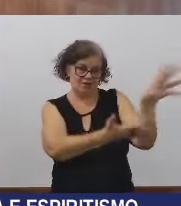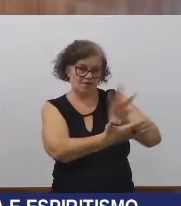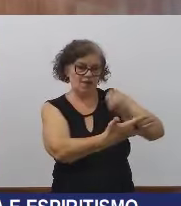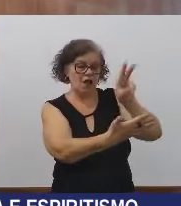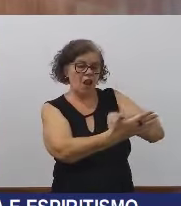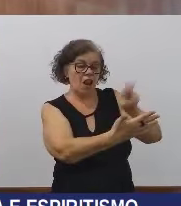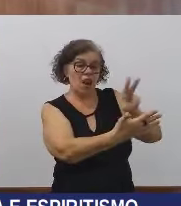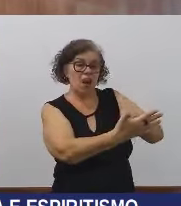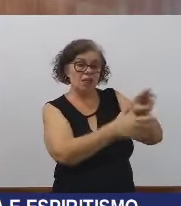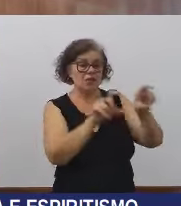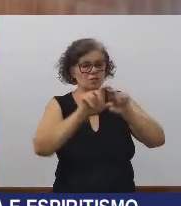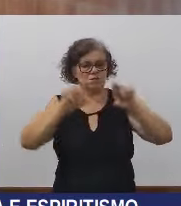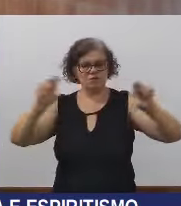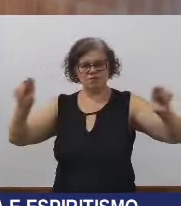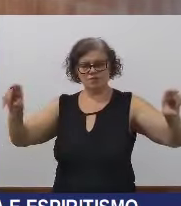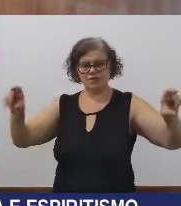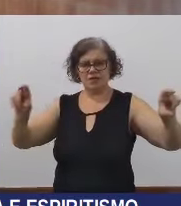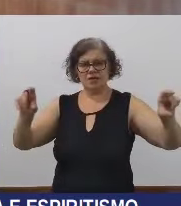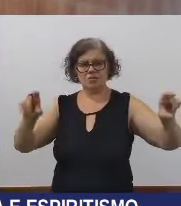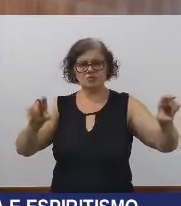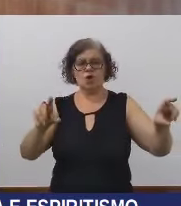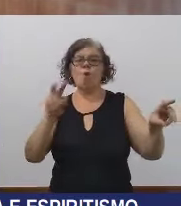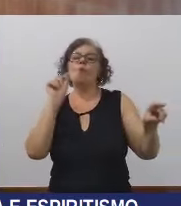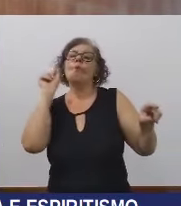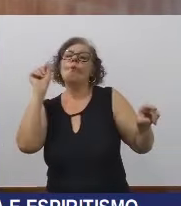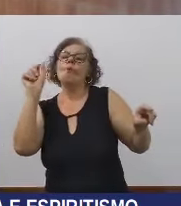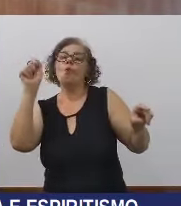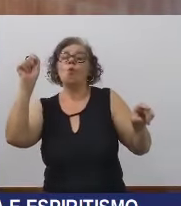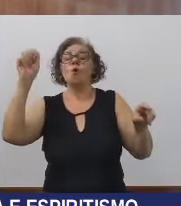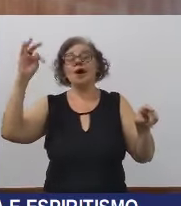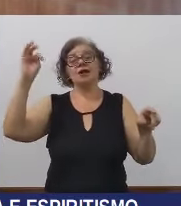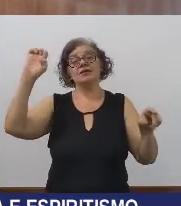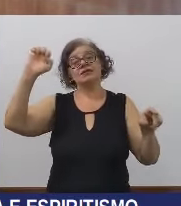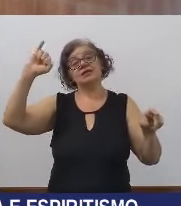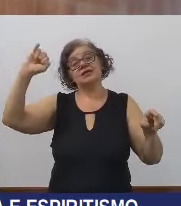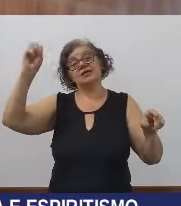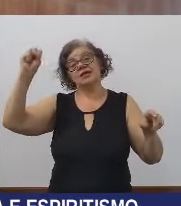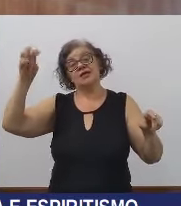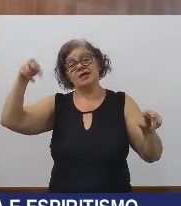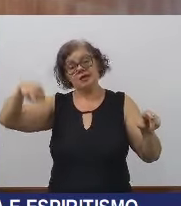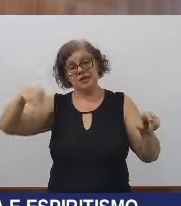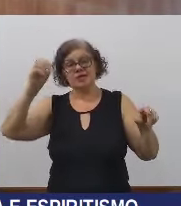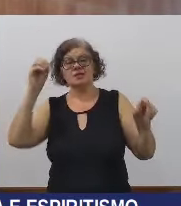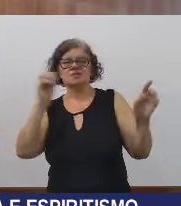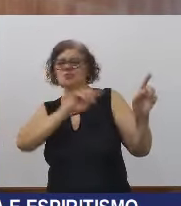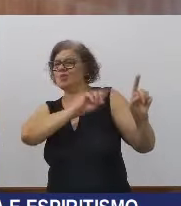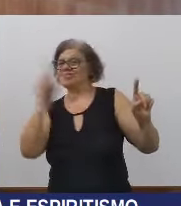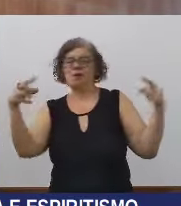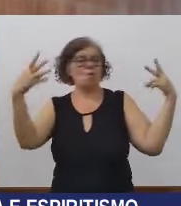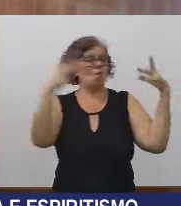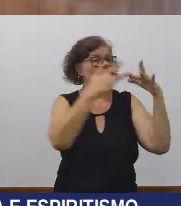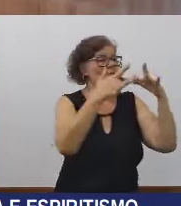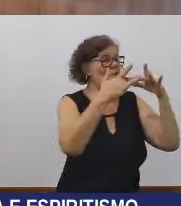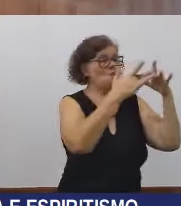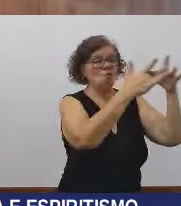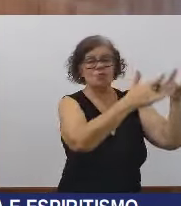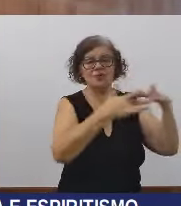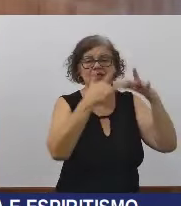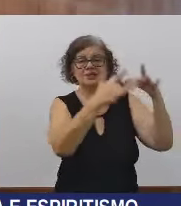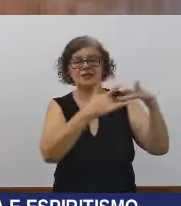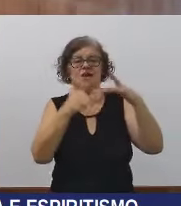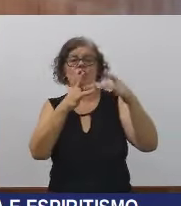dele, muito interessante. O ateísmo é inconsistente com o método